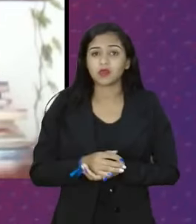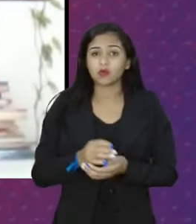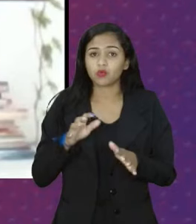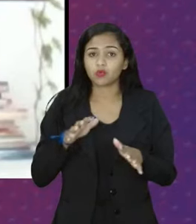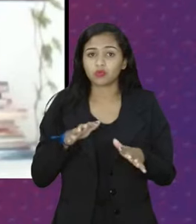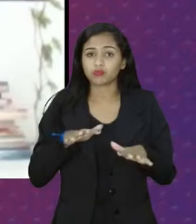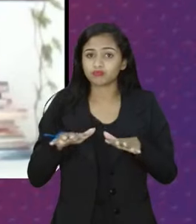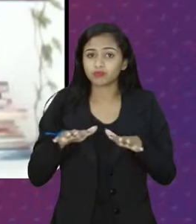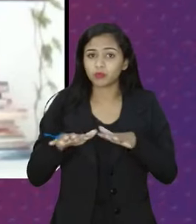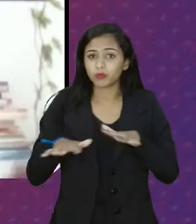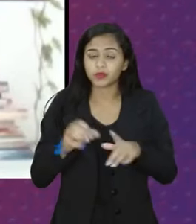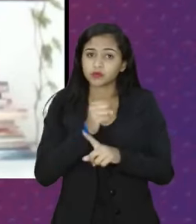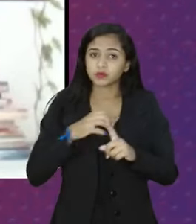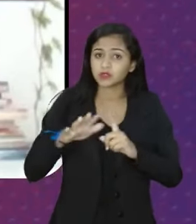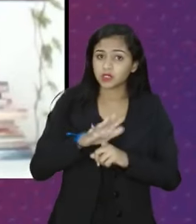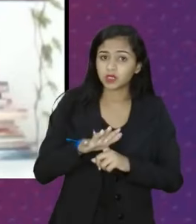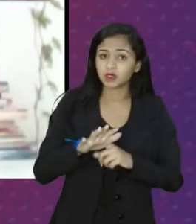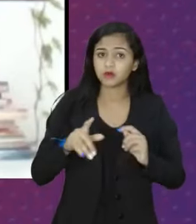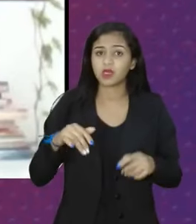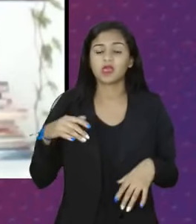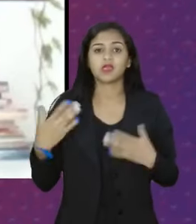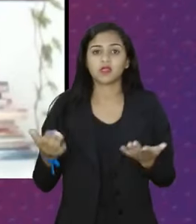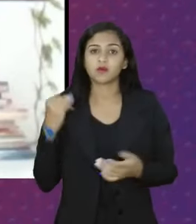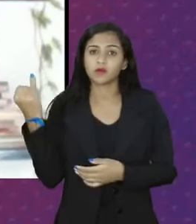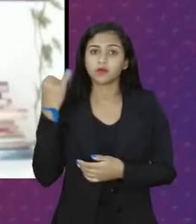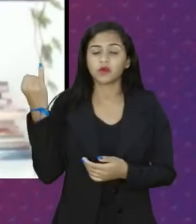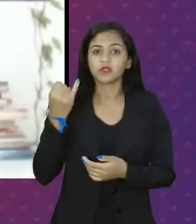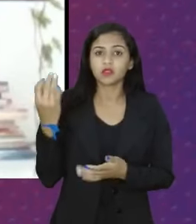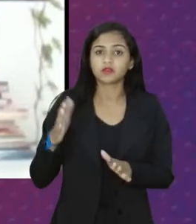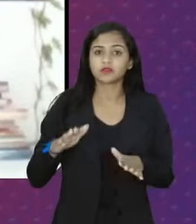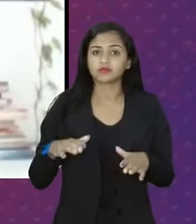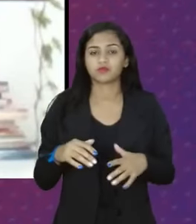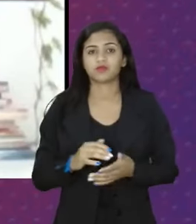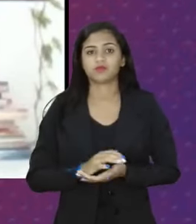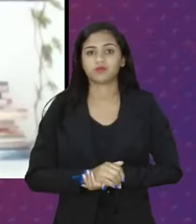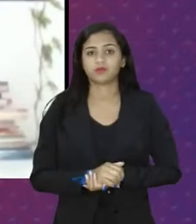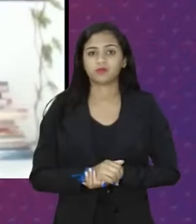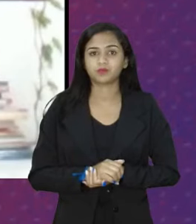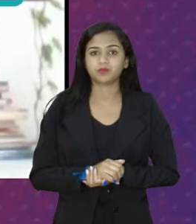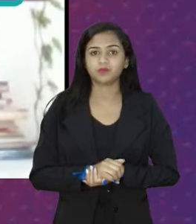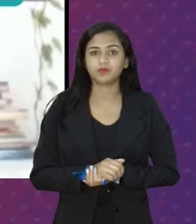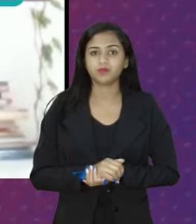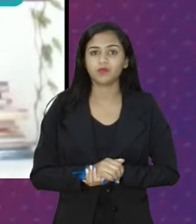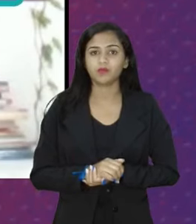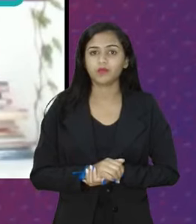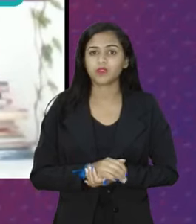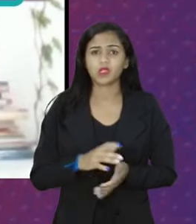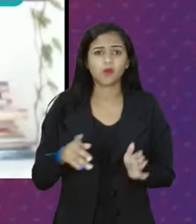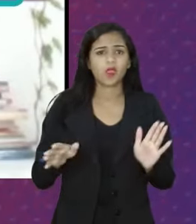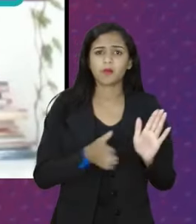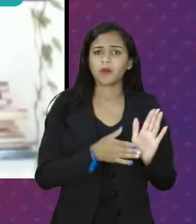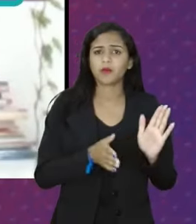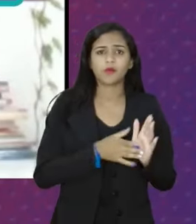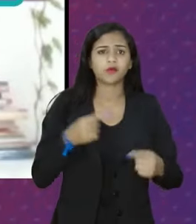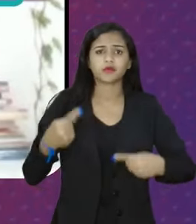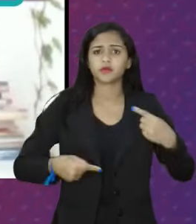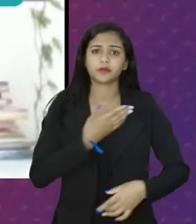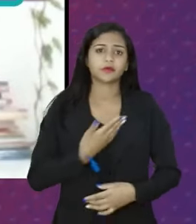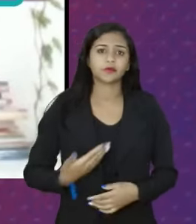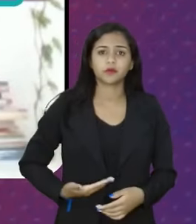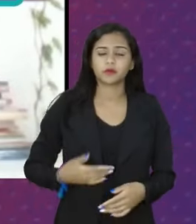E, sobretudo, com bebês, isso é fundamental. Então, isso não é proposta de política